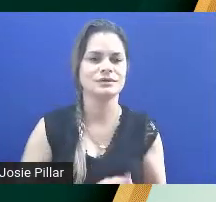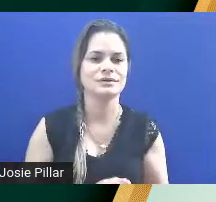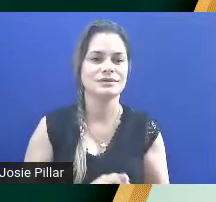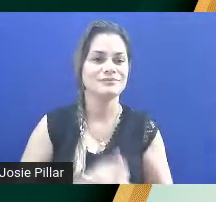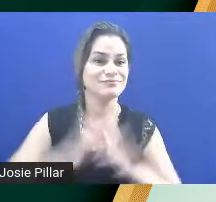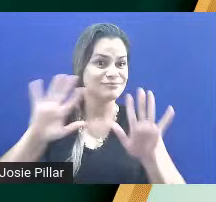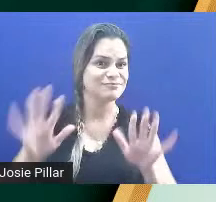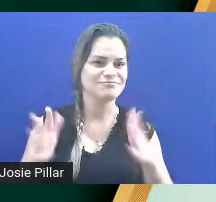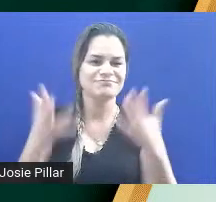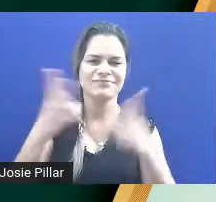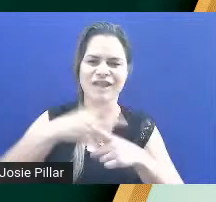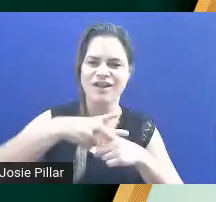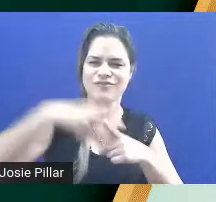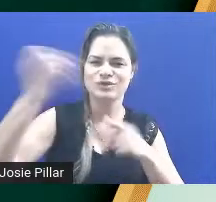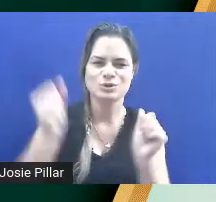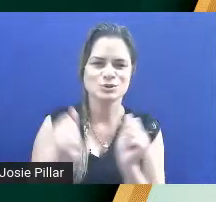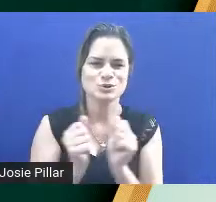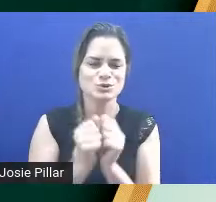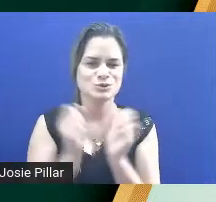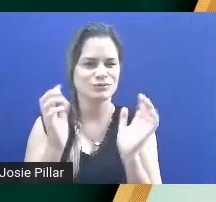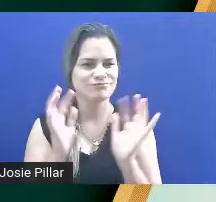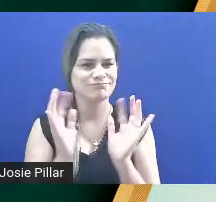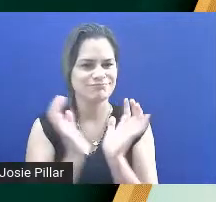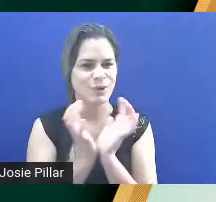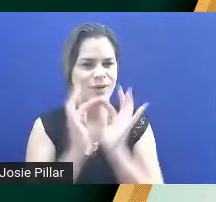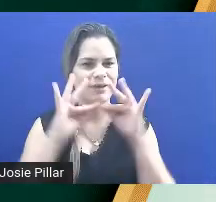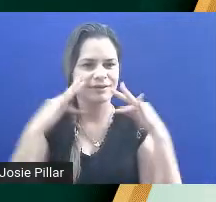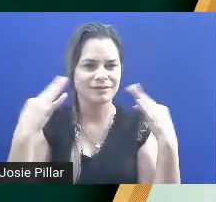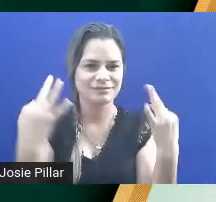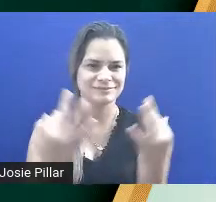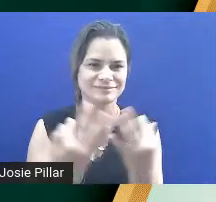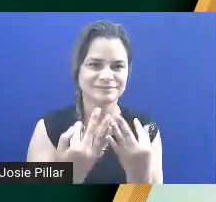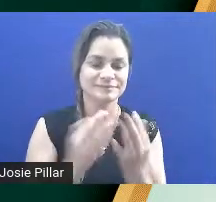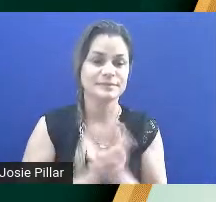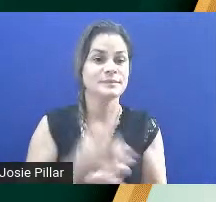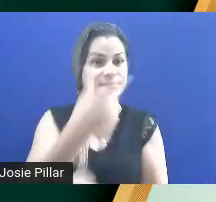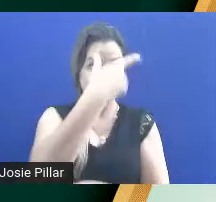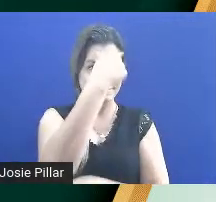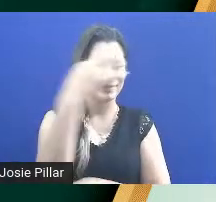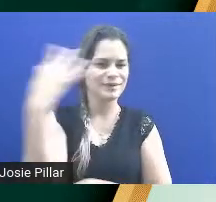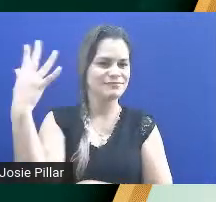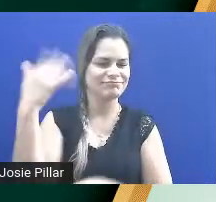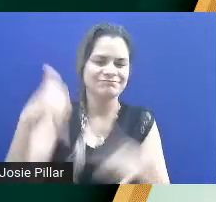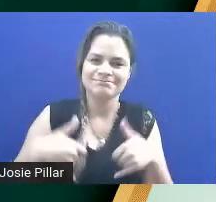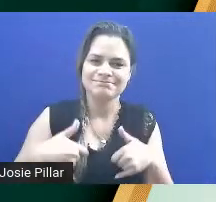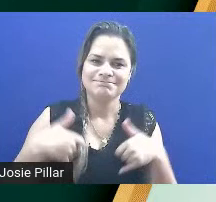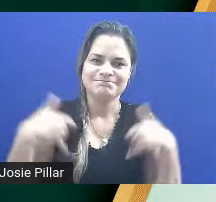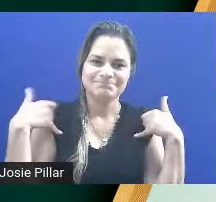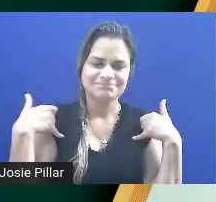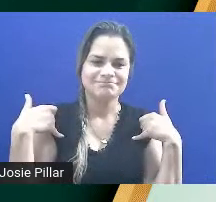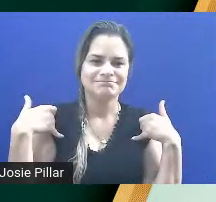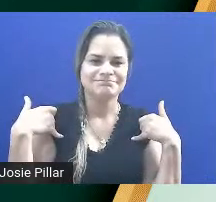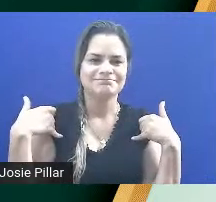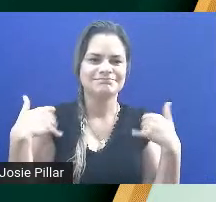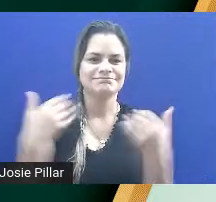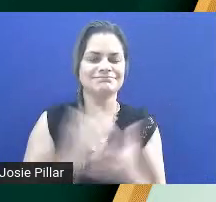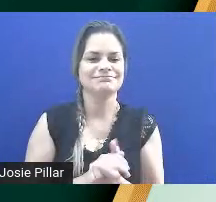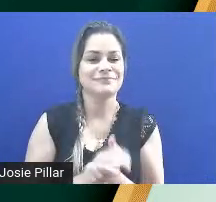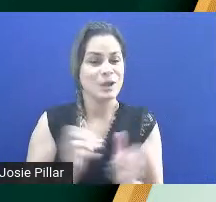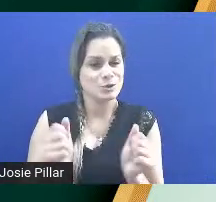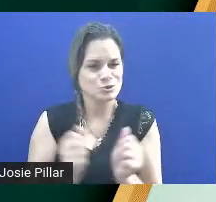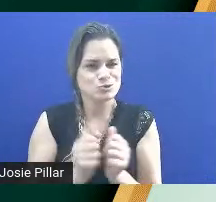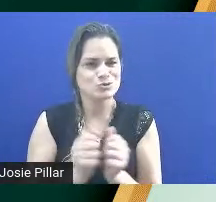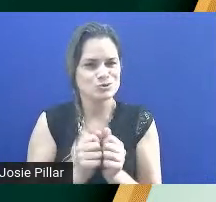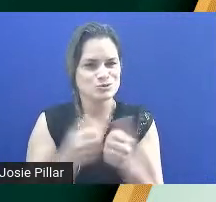vitória junto a seus colegas e familiares. A Unipampa orgulha-se por dividir com os graduandos